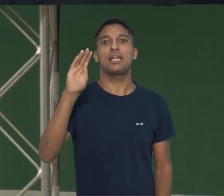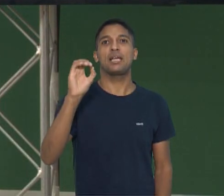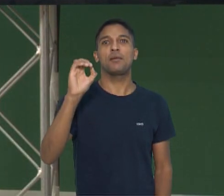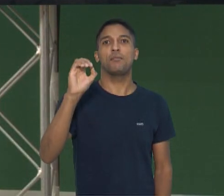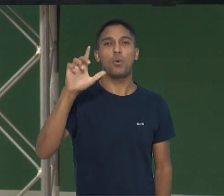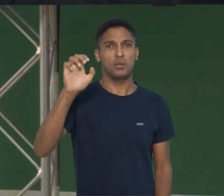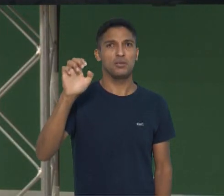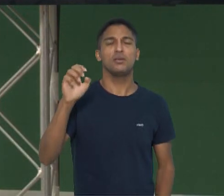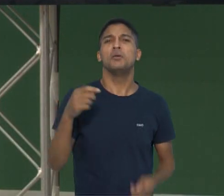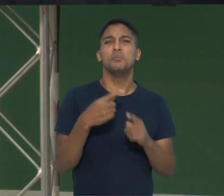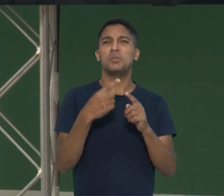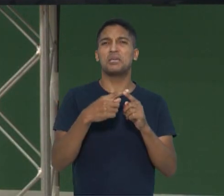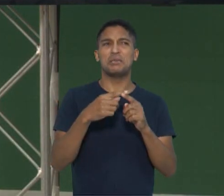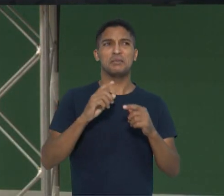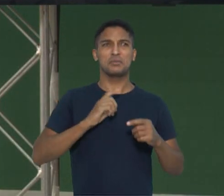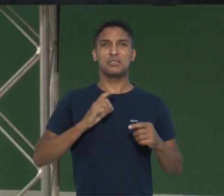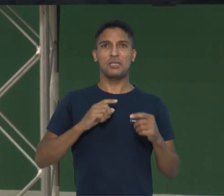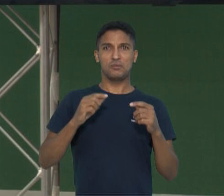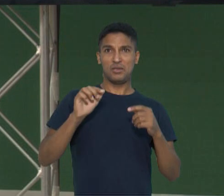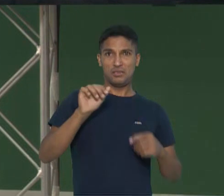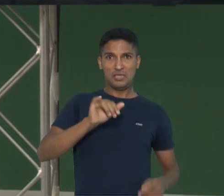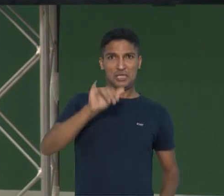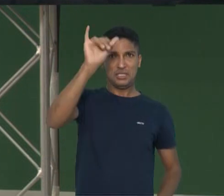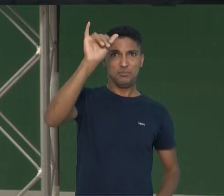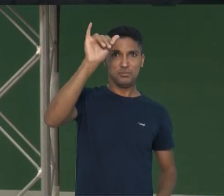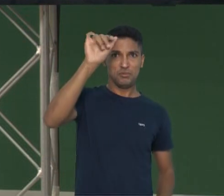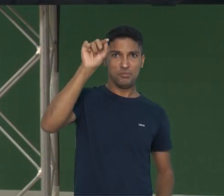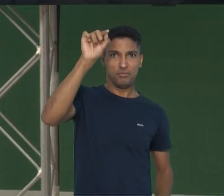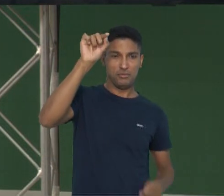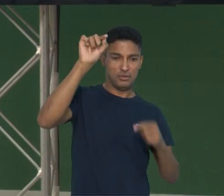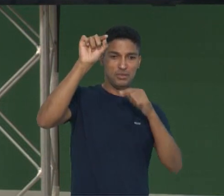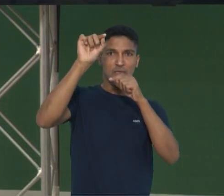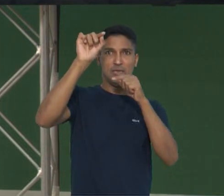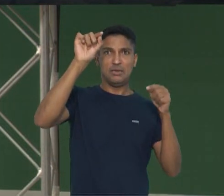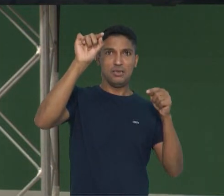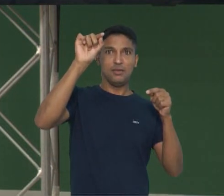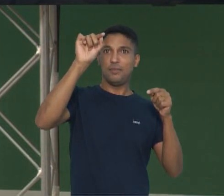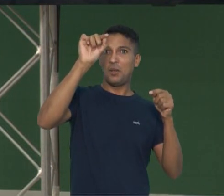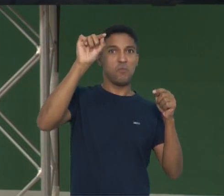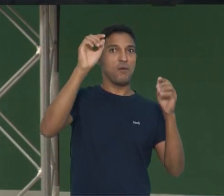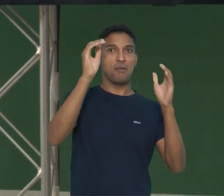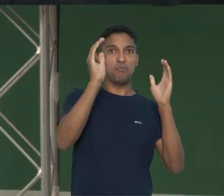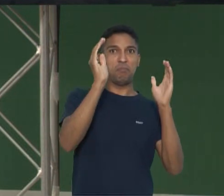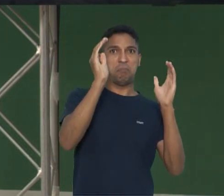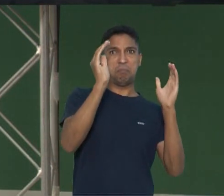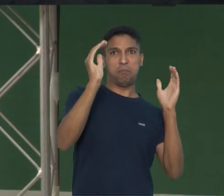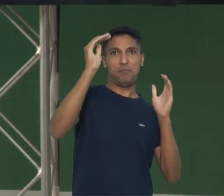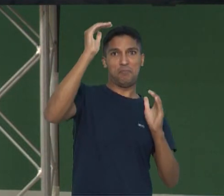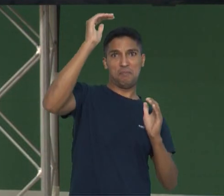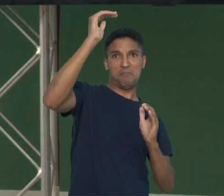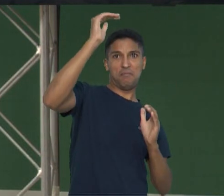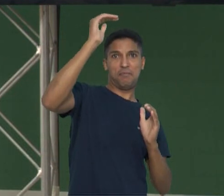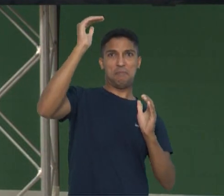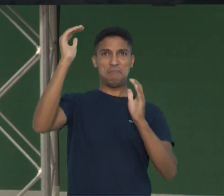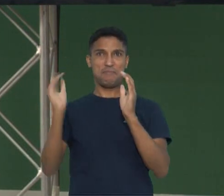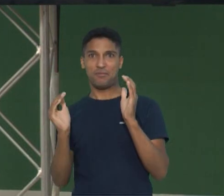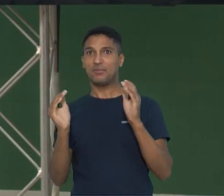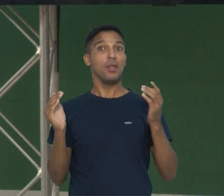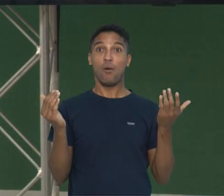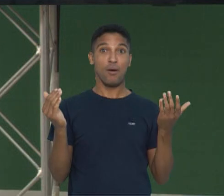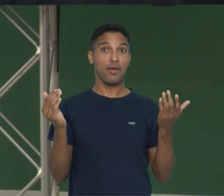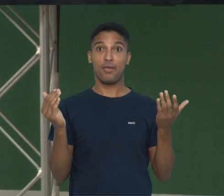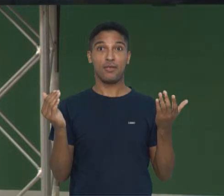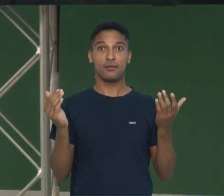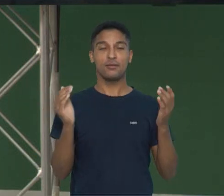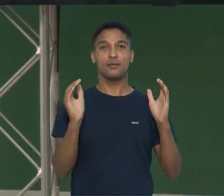sobre o eixo x, o outro ponto sobre o eixo y, elas não formam um par de hipérboles, tá? Então você já